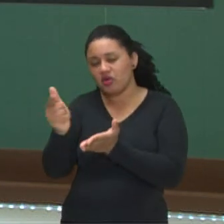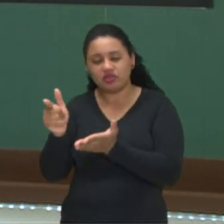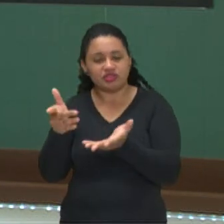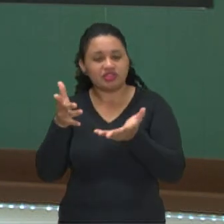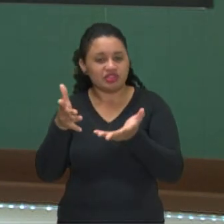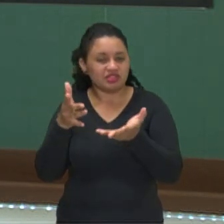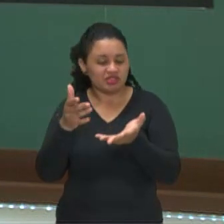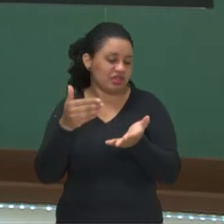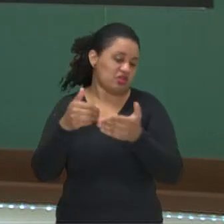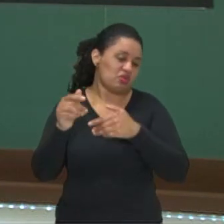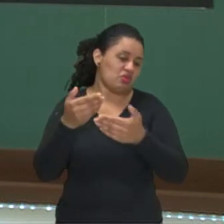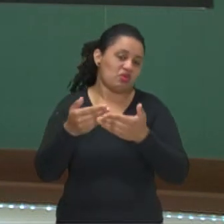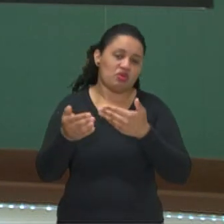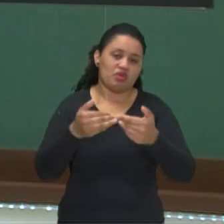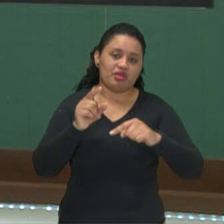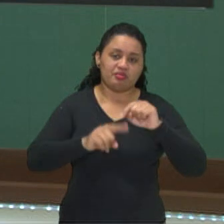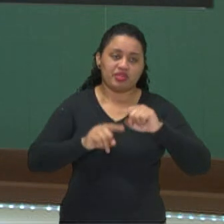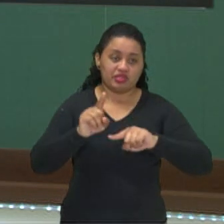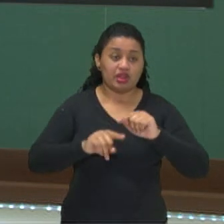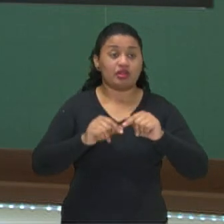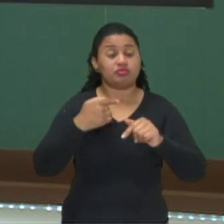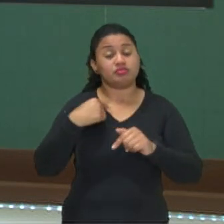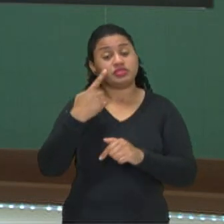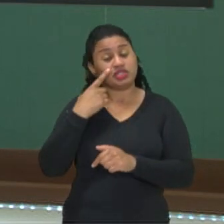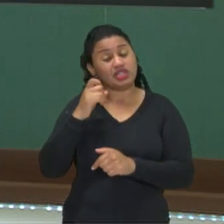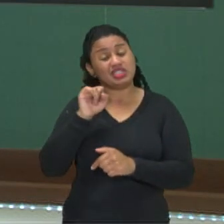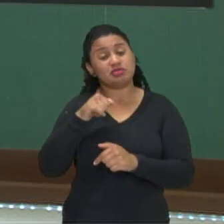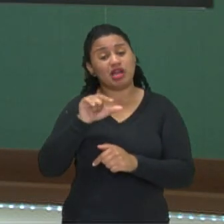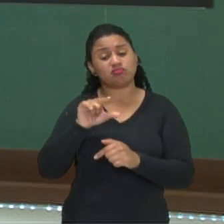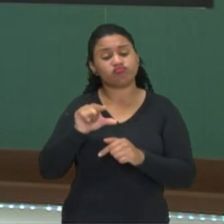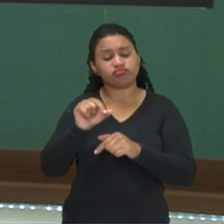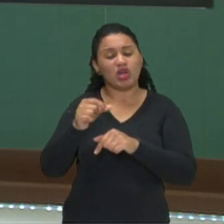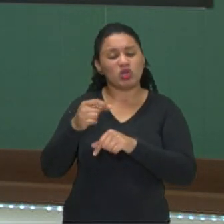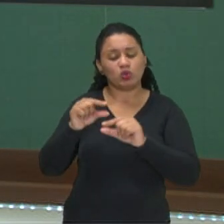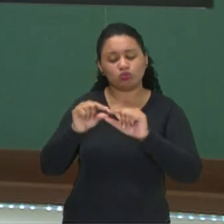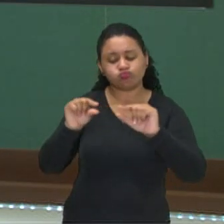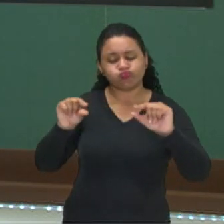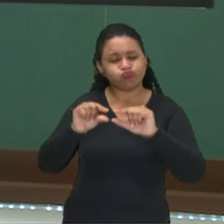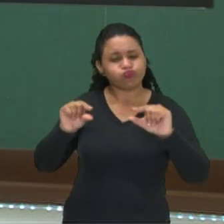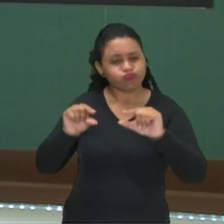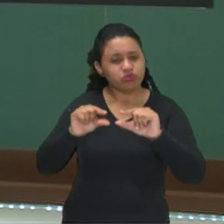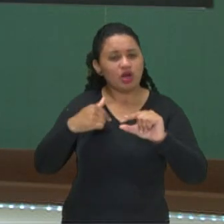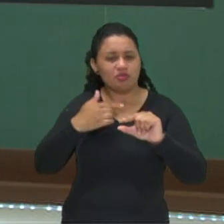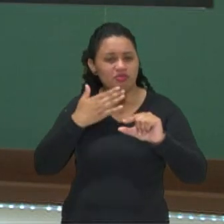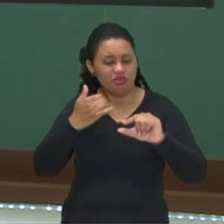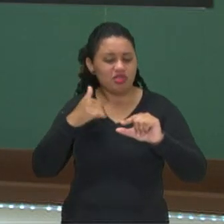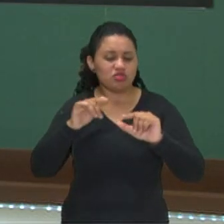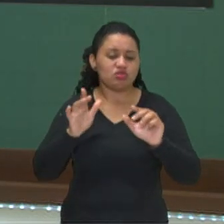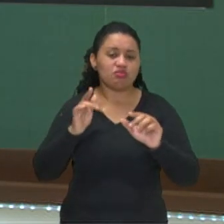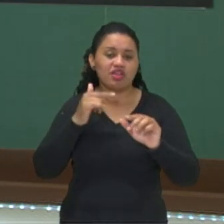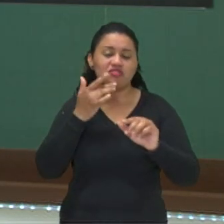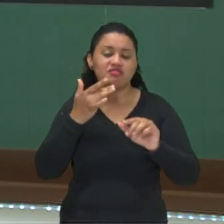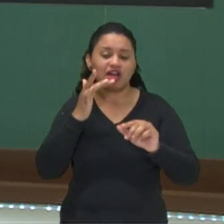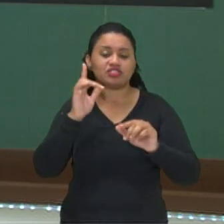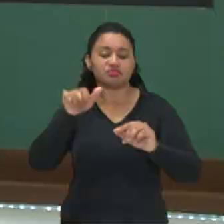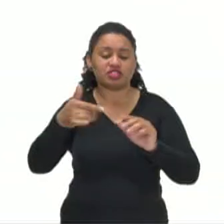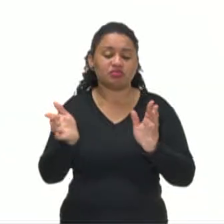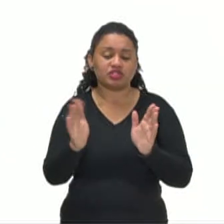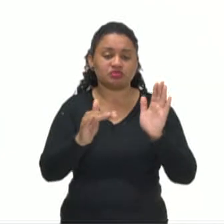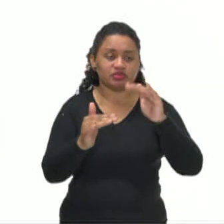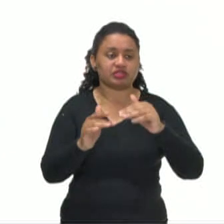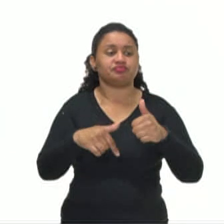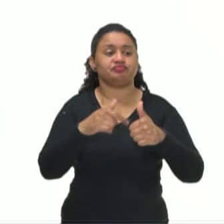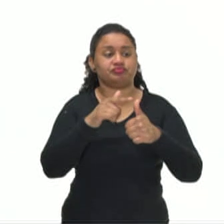vocês quiserem, de qualquer material, tá? O interessante é se ele for um pouquinho mais espesso, um pouquinho mais duro ali, fica mais fácil fazer a montagem.